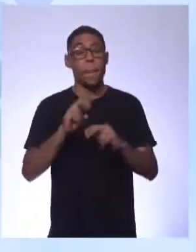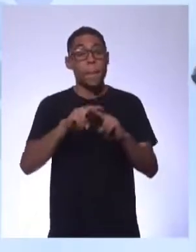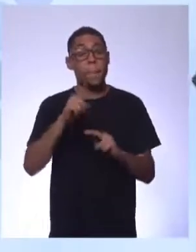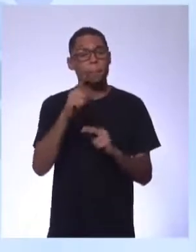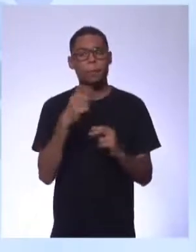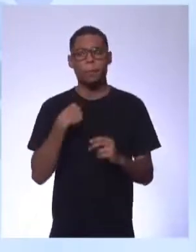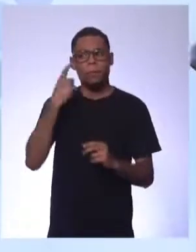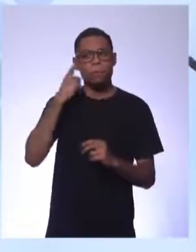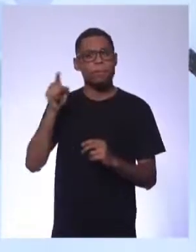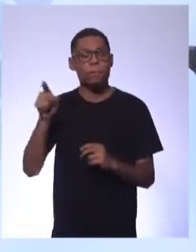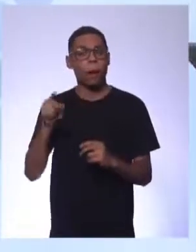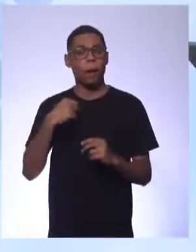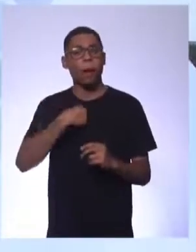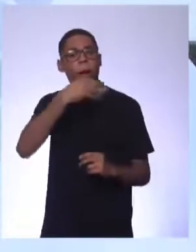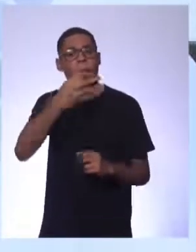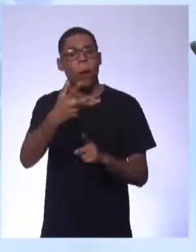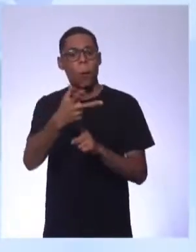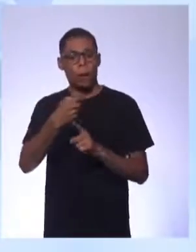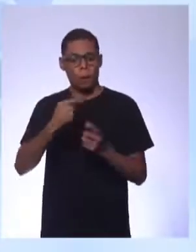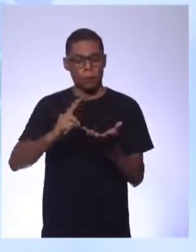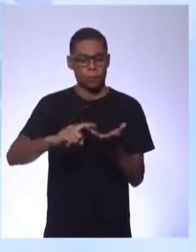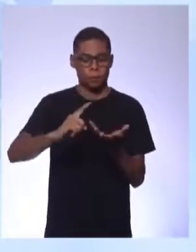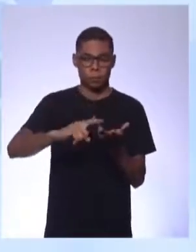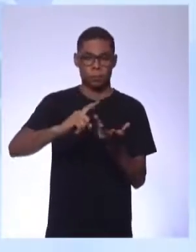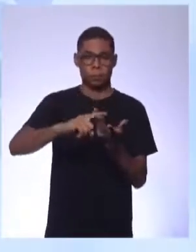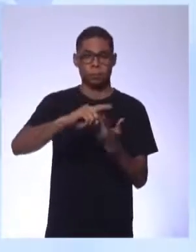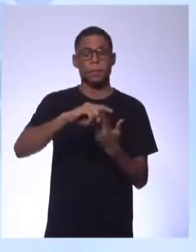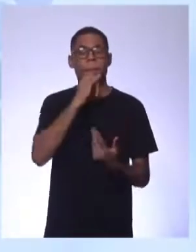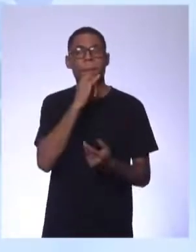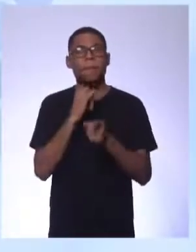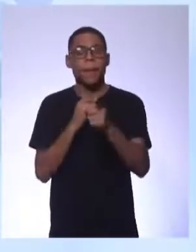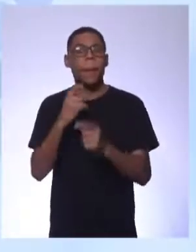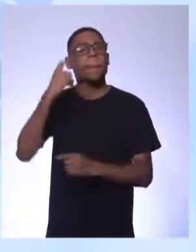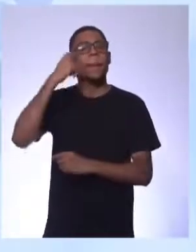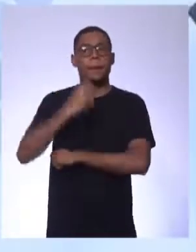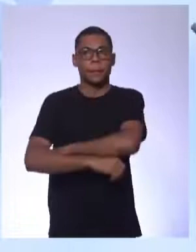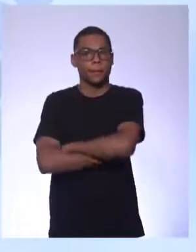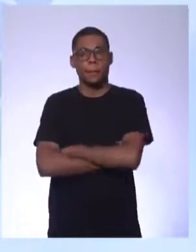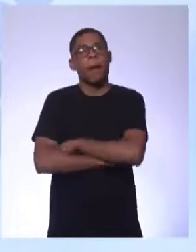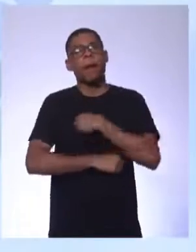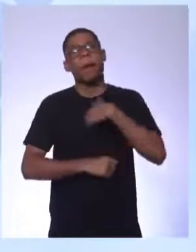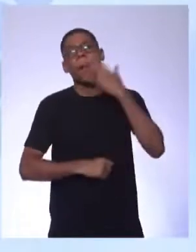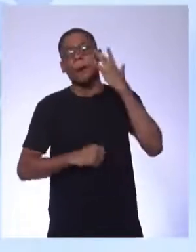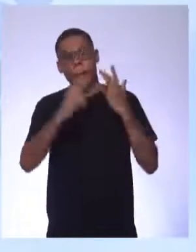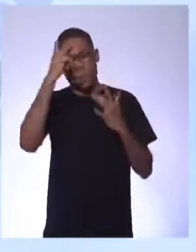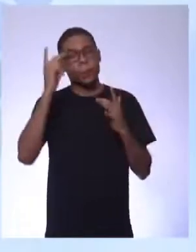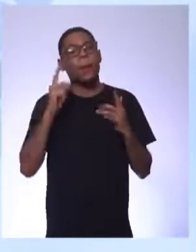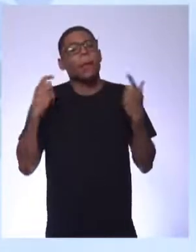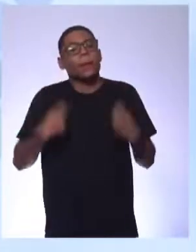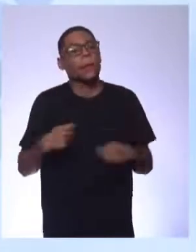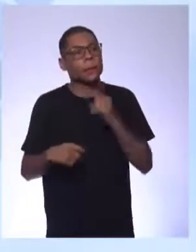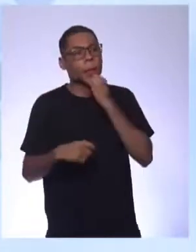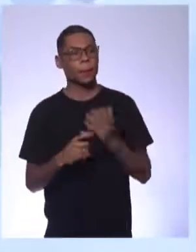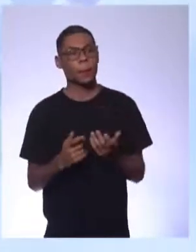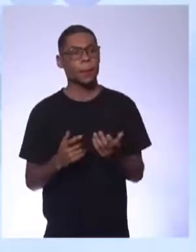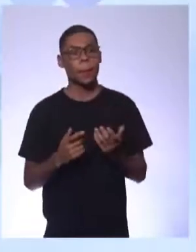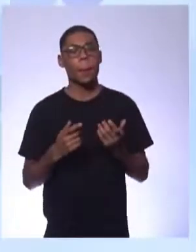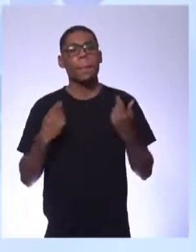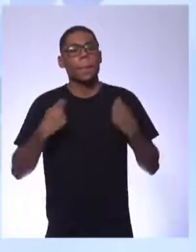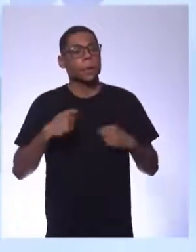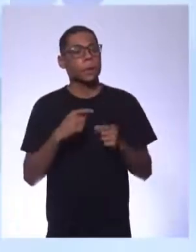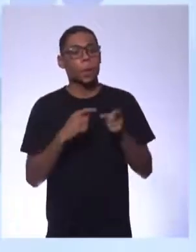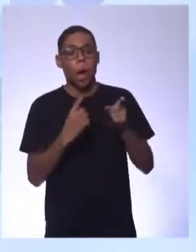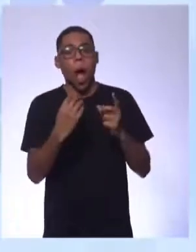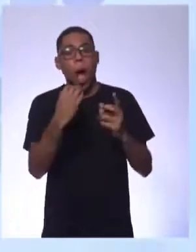da sua tese com argumentos. Por exemplo, se você acredita que é necessário que as pessoas parem de